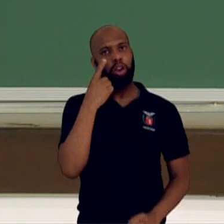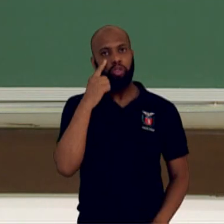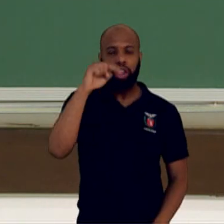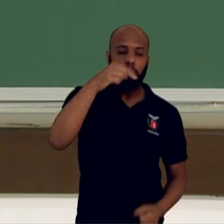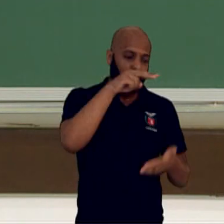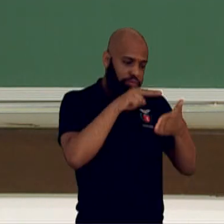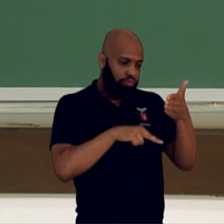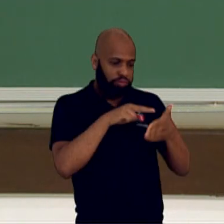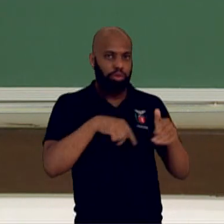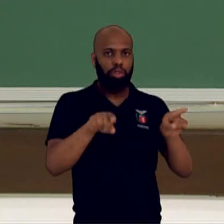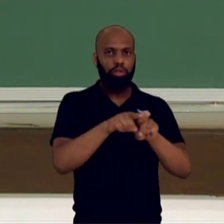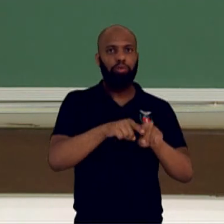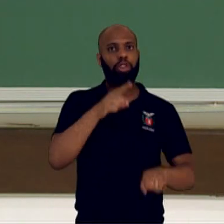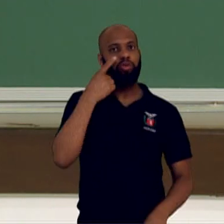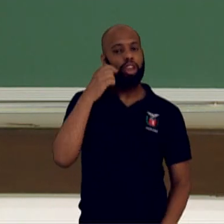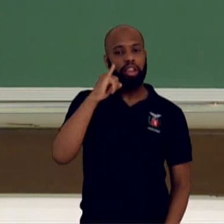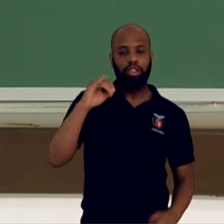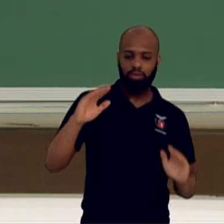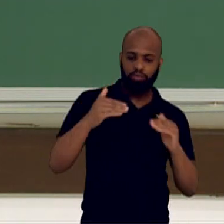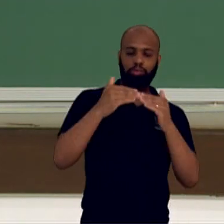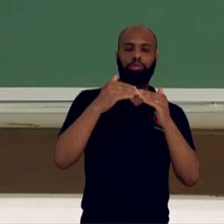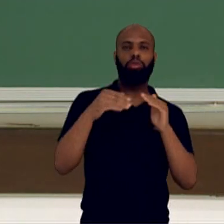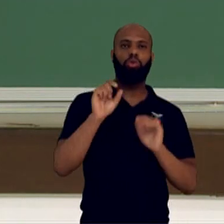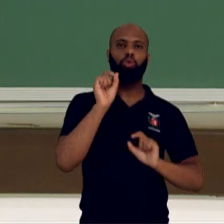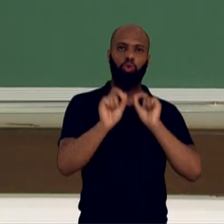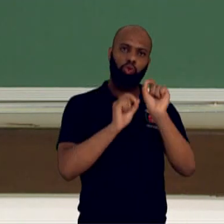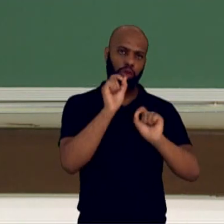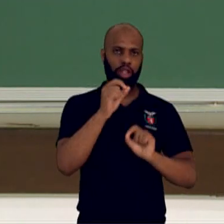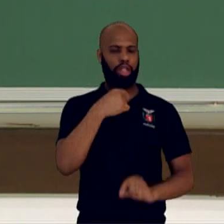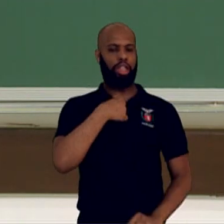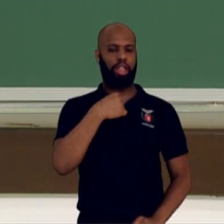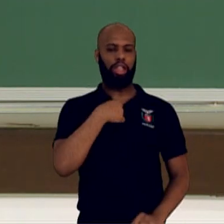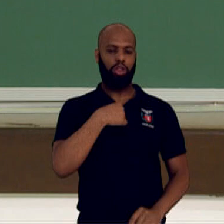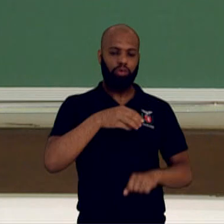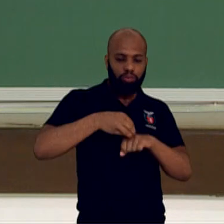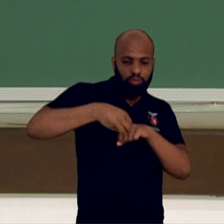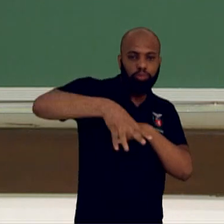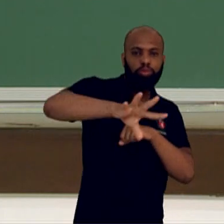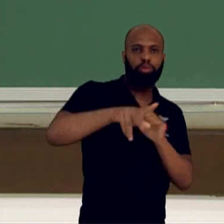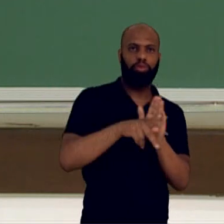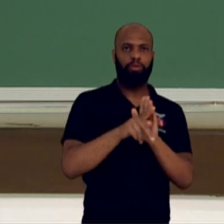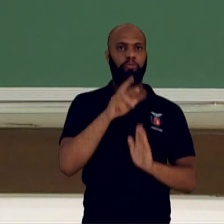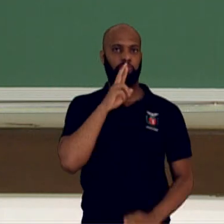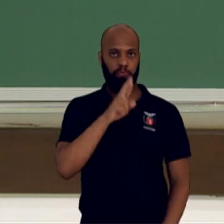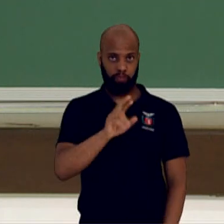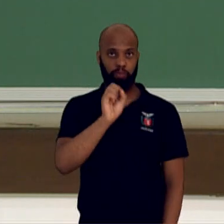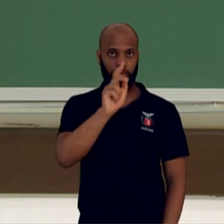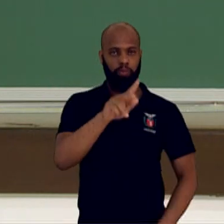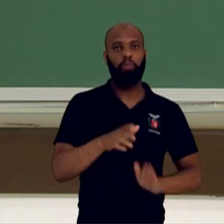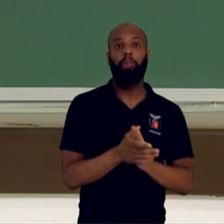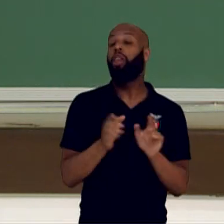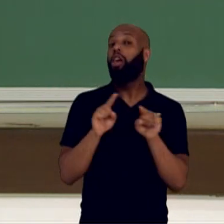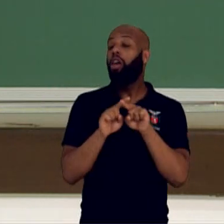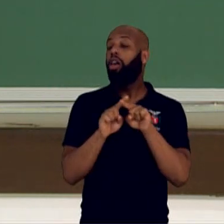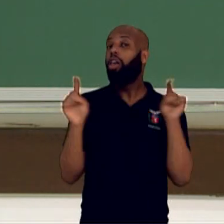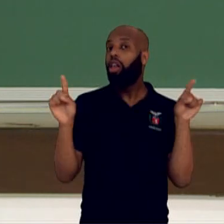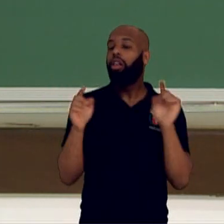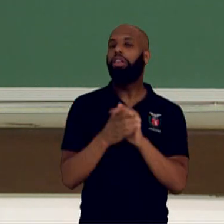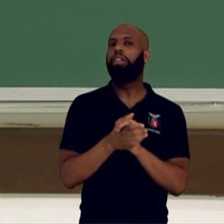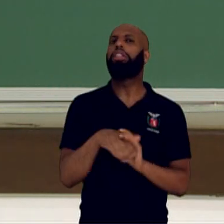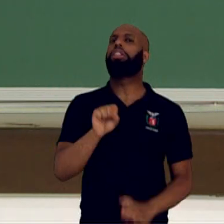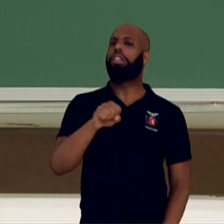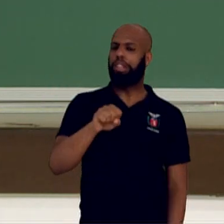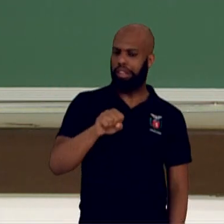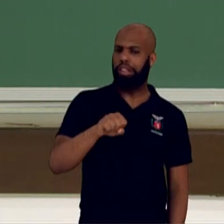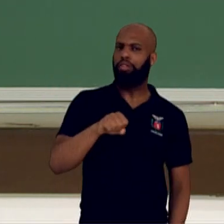uma lida e ver se vocês colocaram sobre o que eu, sugeri de resposta, certo? Mas,